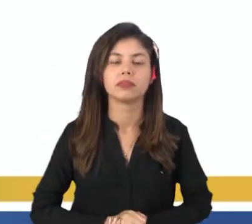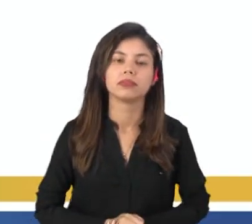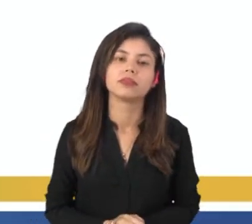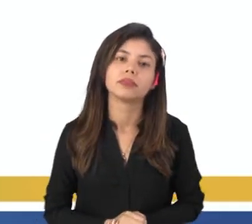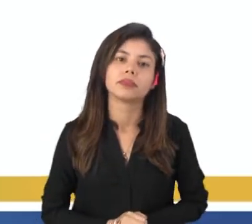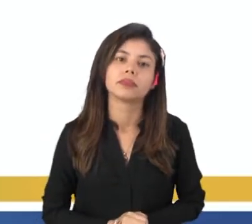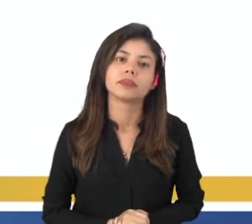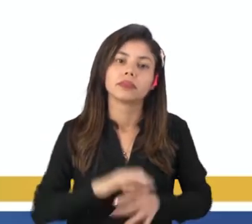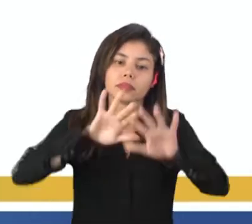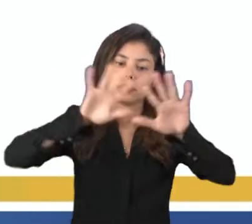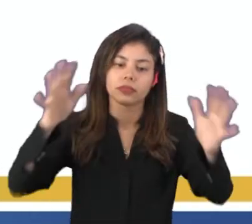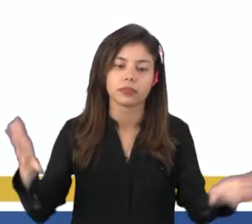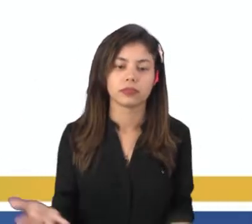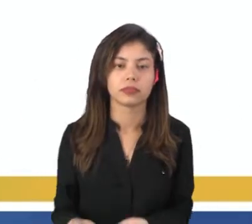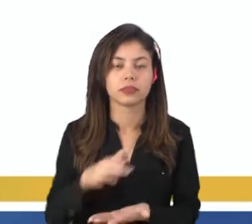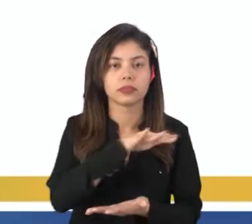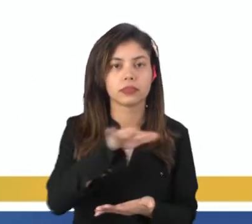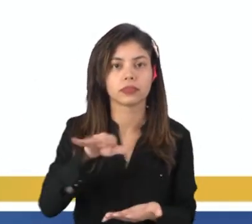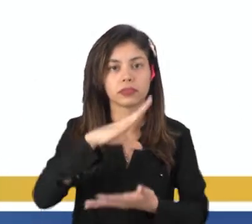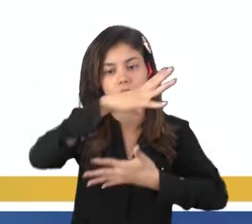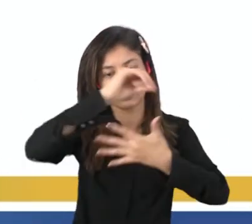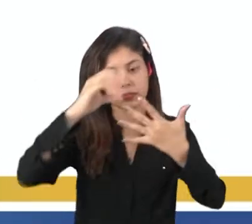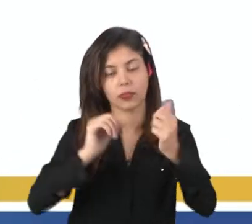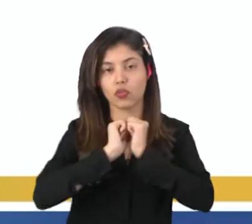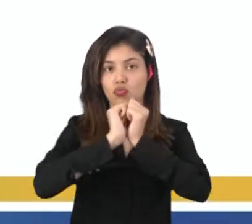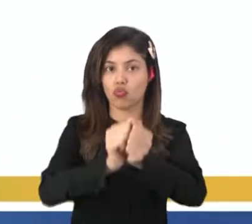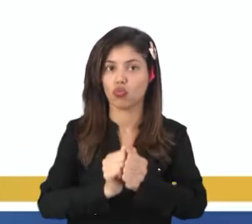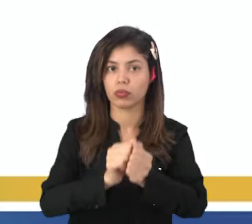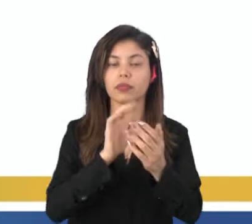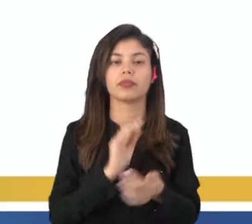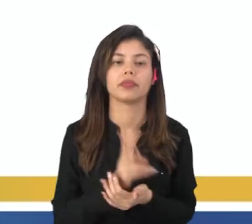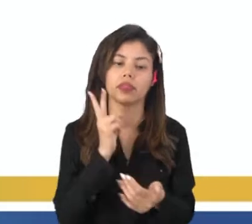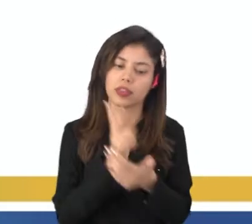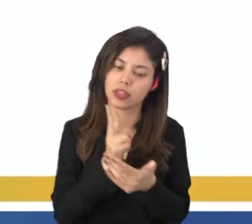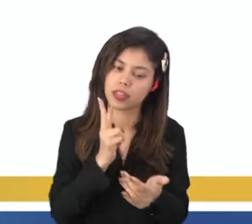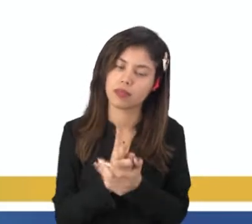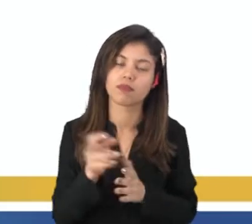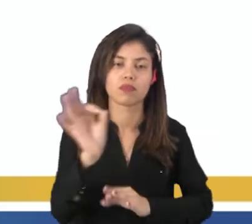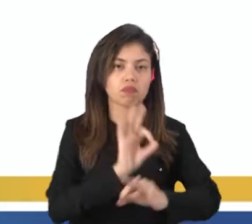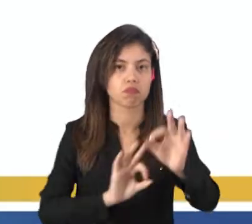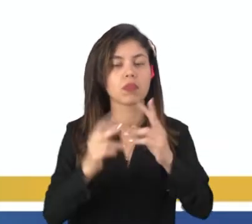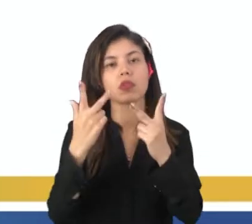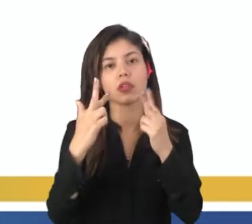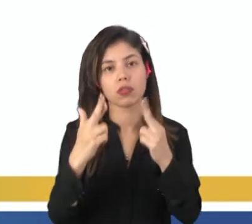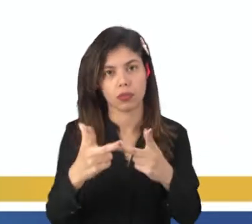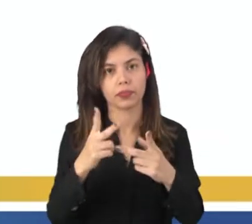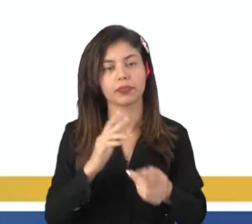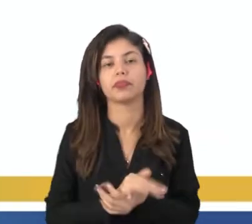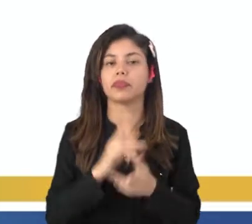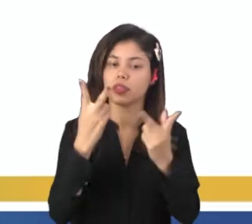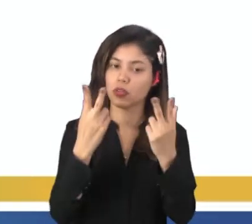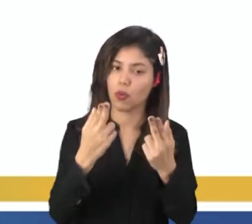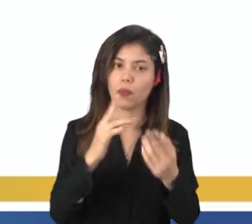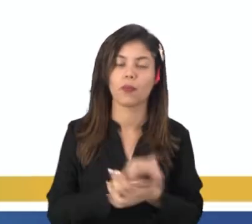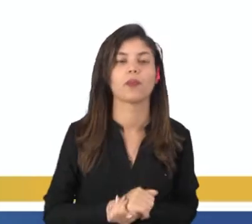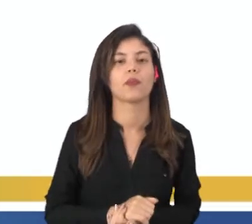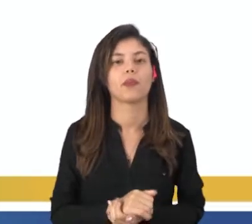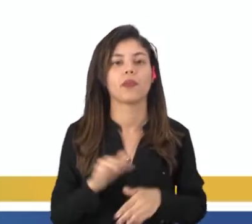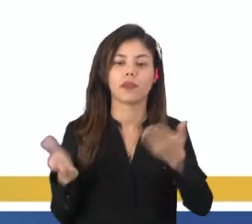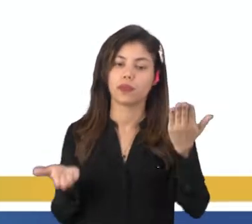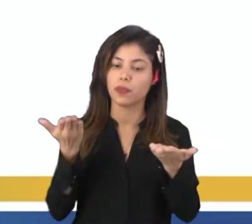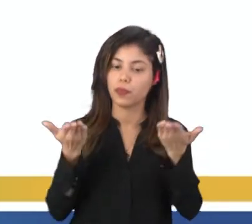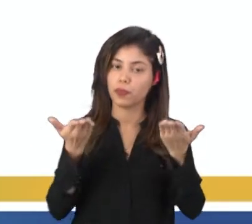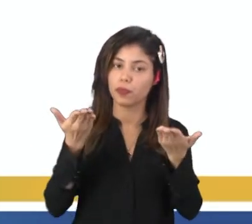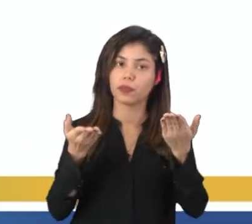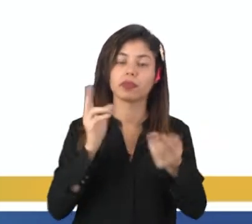Então, o ecossistema é um dependendo do outro, tá? Tudo tem que estar funcionando bem para que o ecossistema entre em equilíbrio, tá